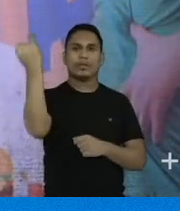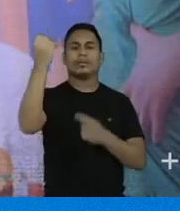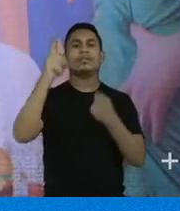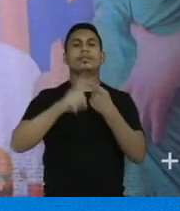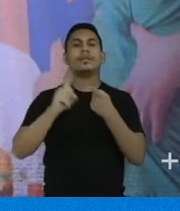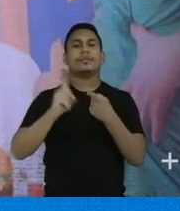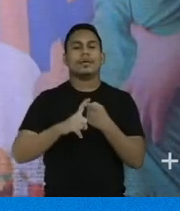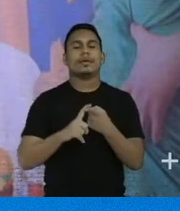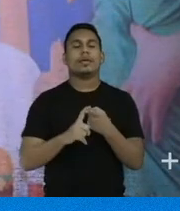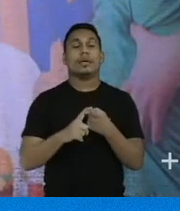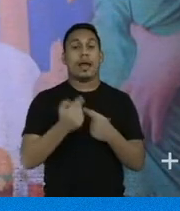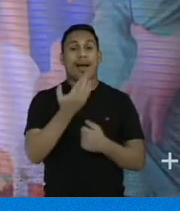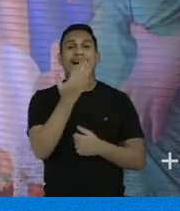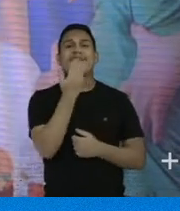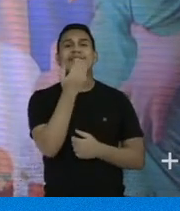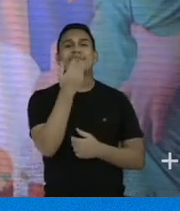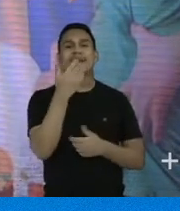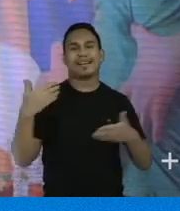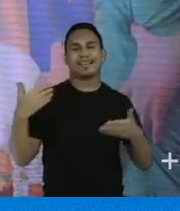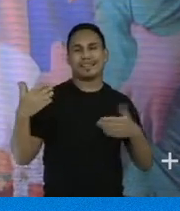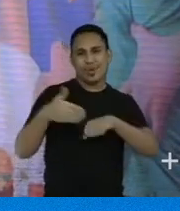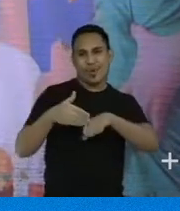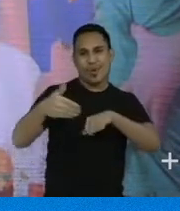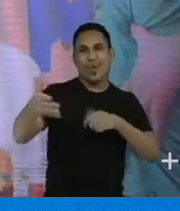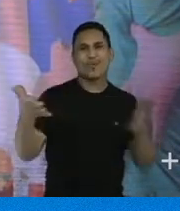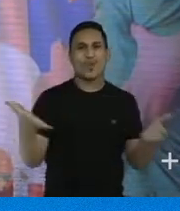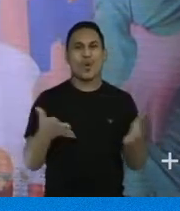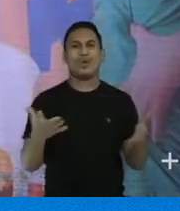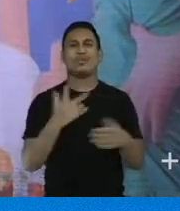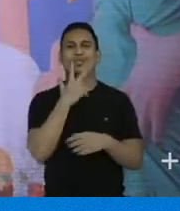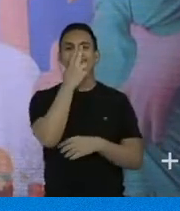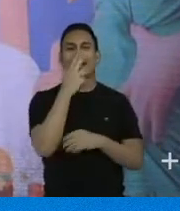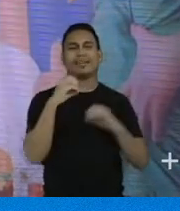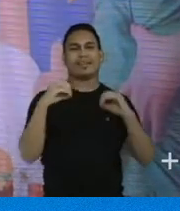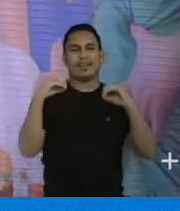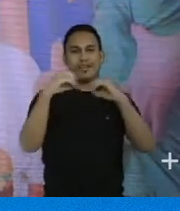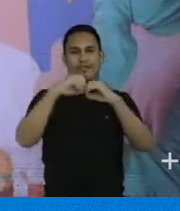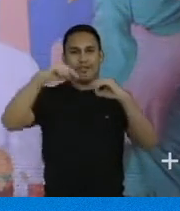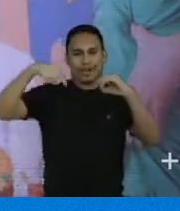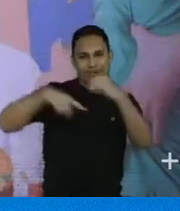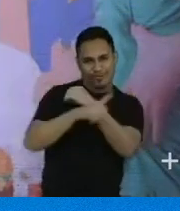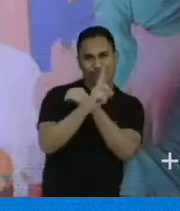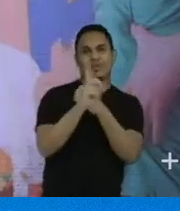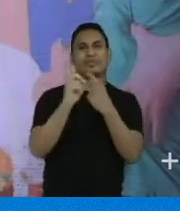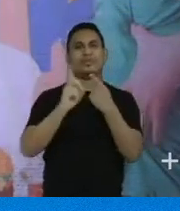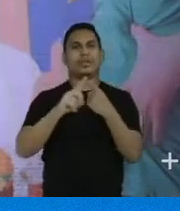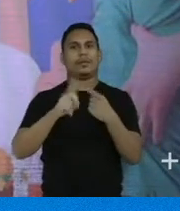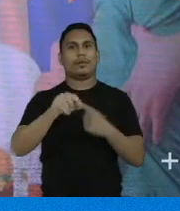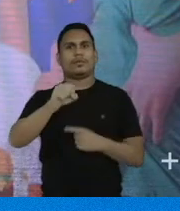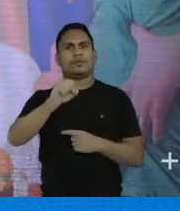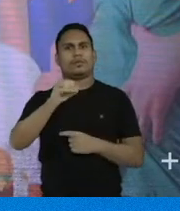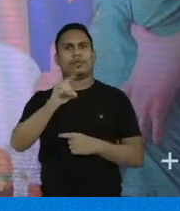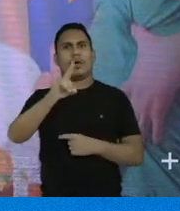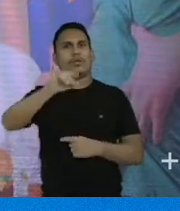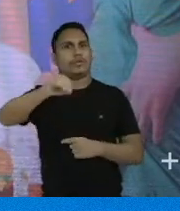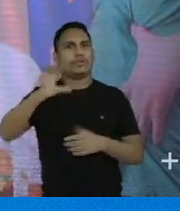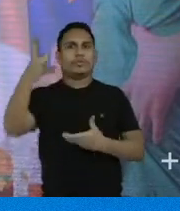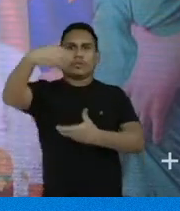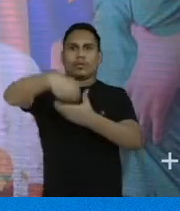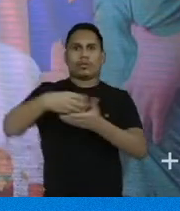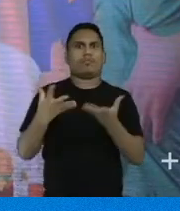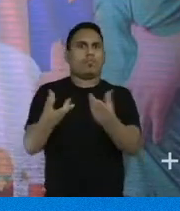nessa alimentação moderna de fast foods, o teor de sódio é muito alto, a gente não deve ultrapassar 6 gramas por